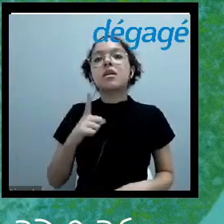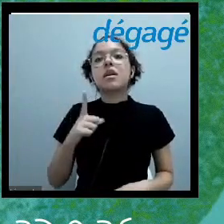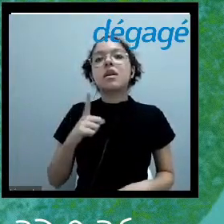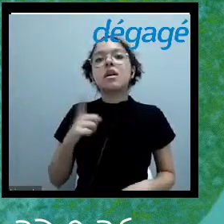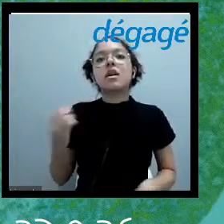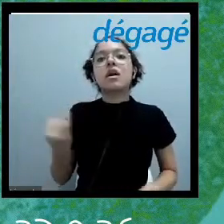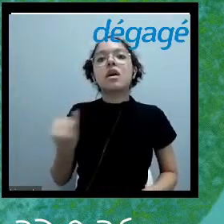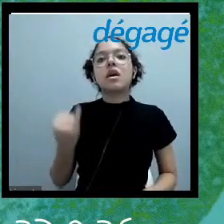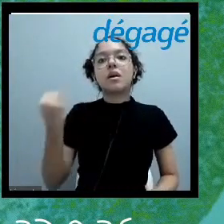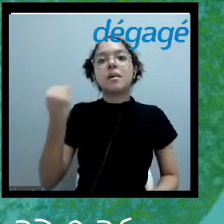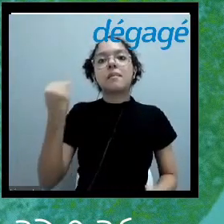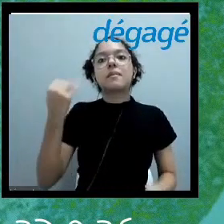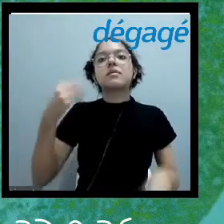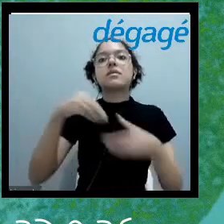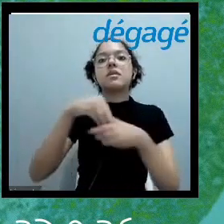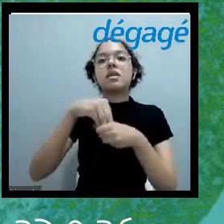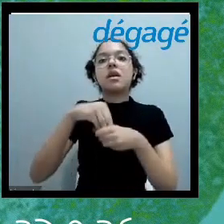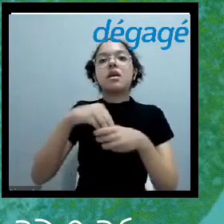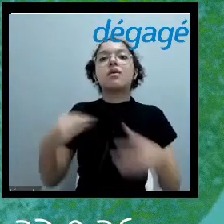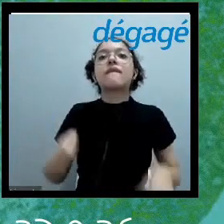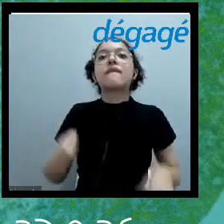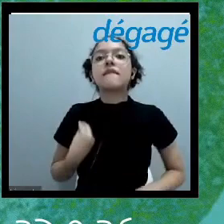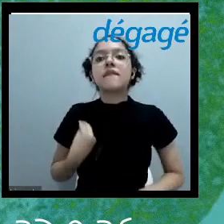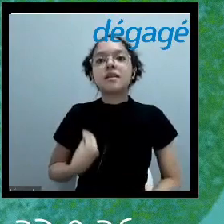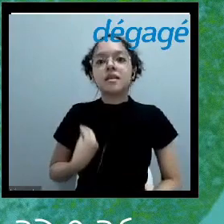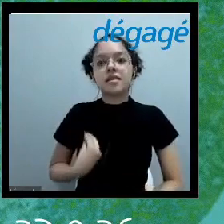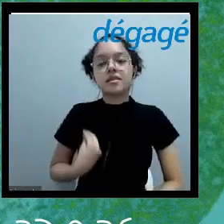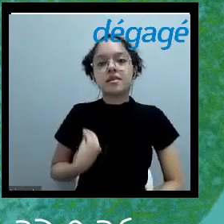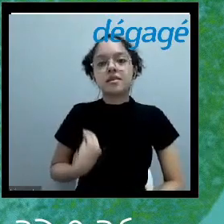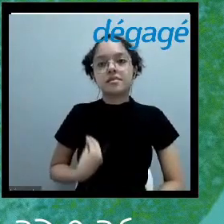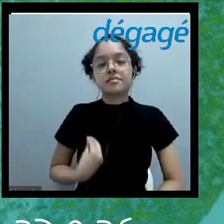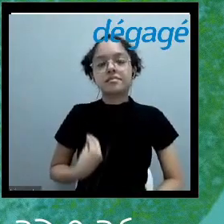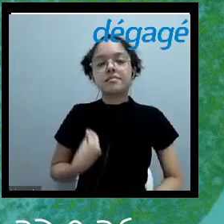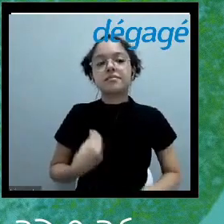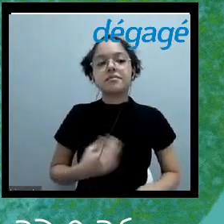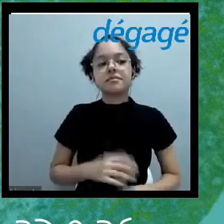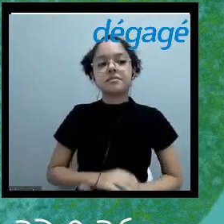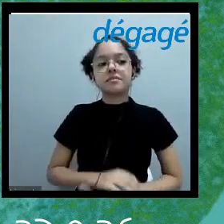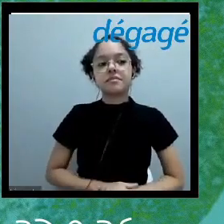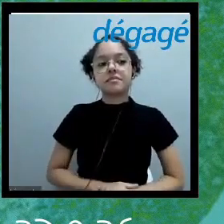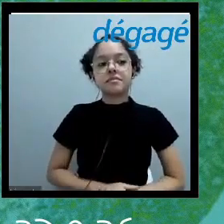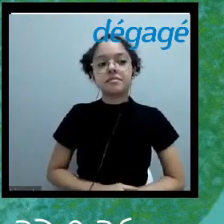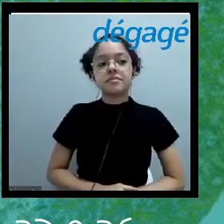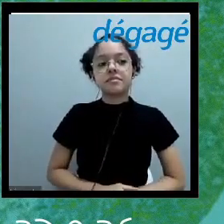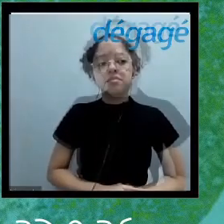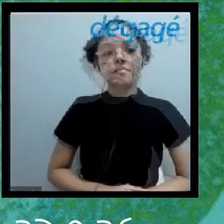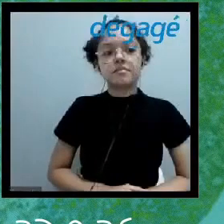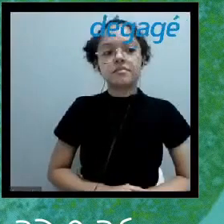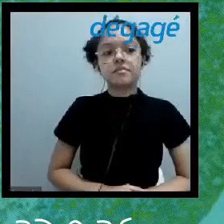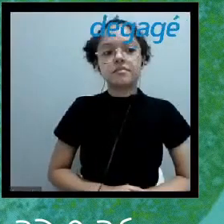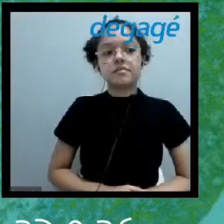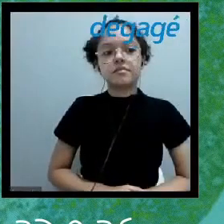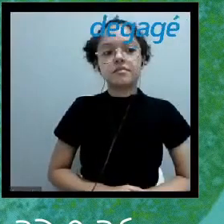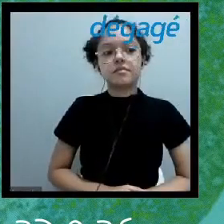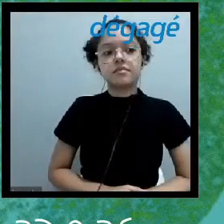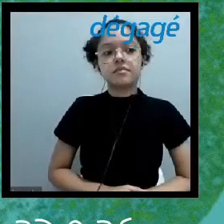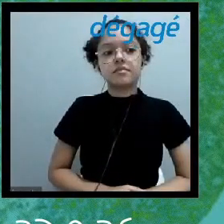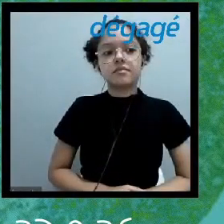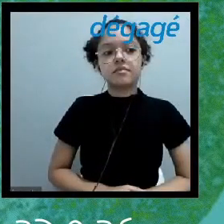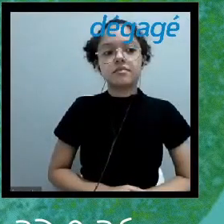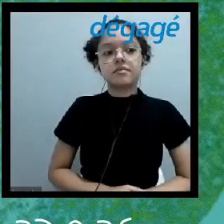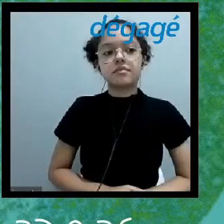sobre musicoterapia no coma. E aí, por exemplo, então, o fato que ele contou que é